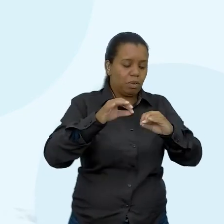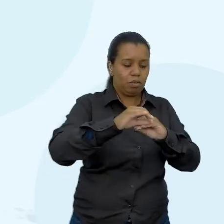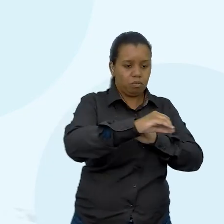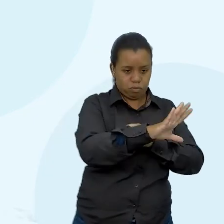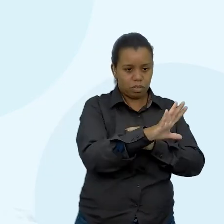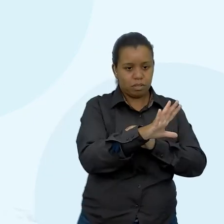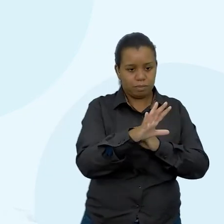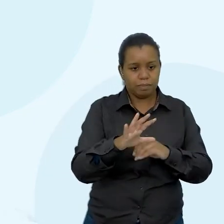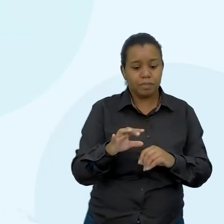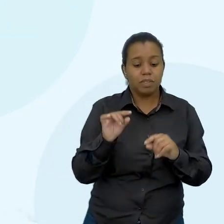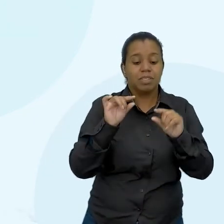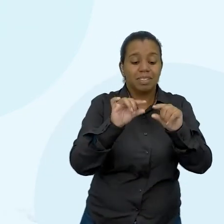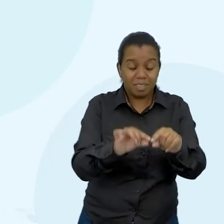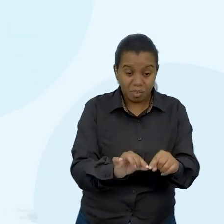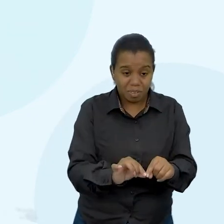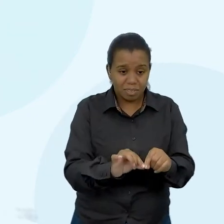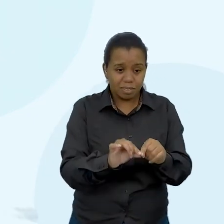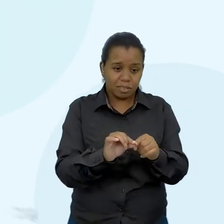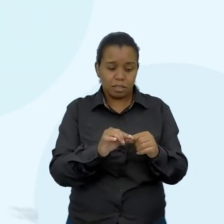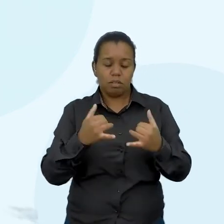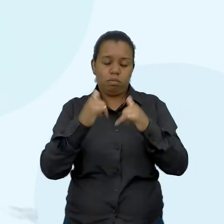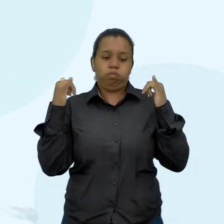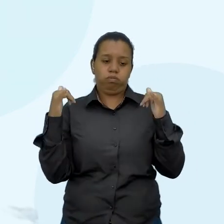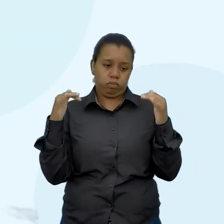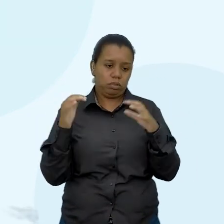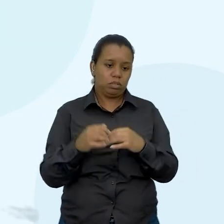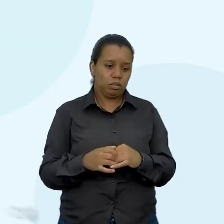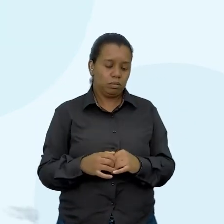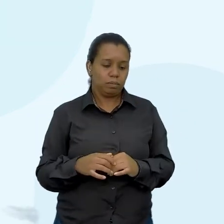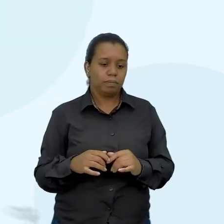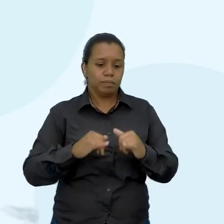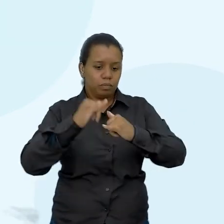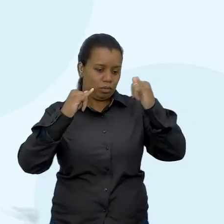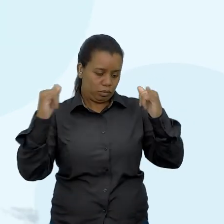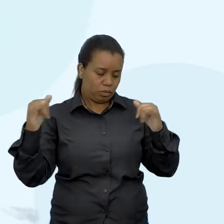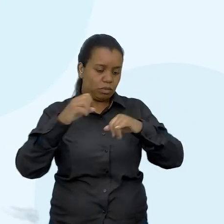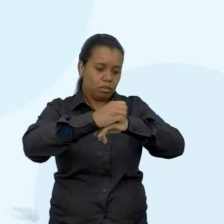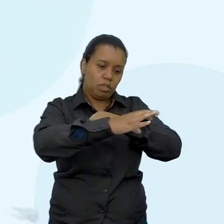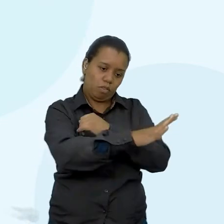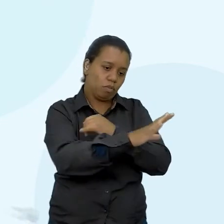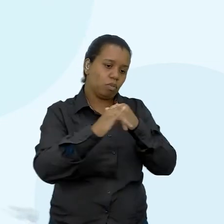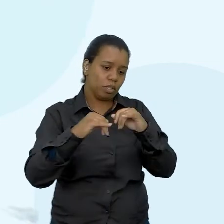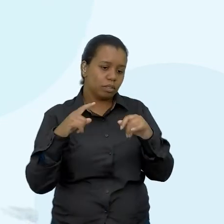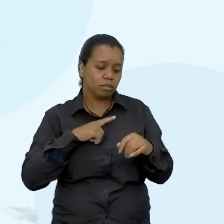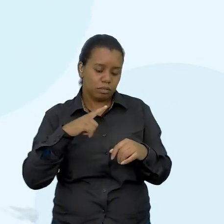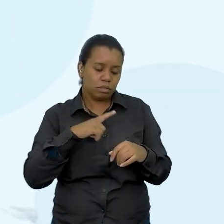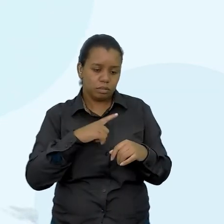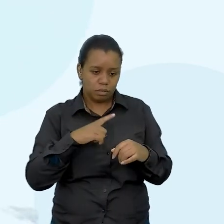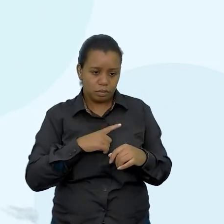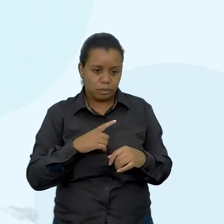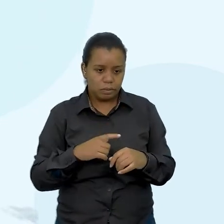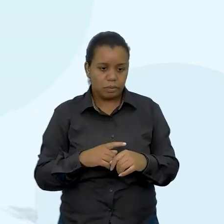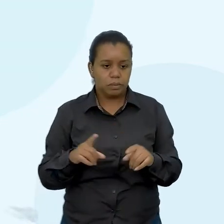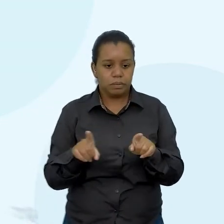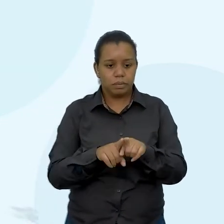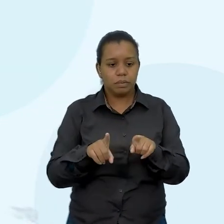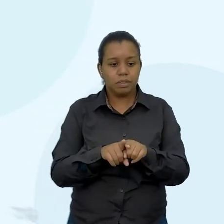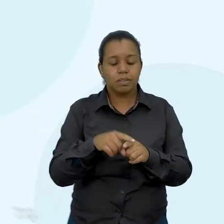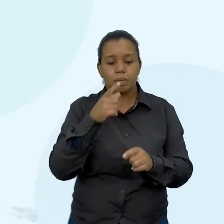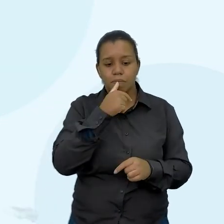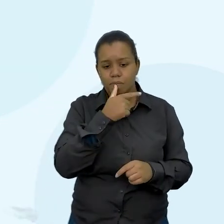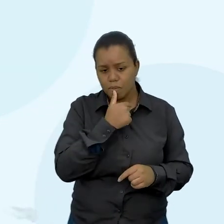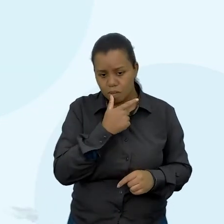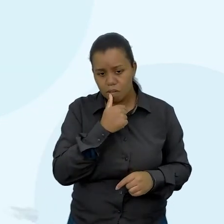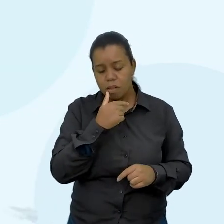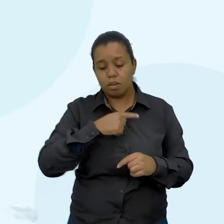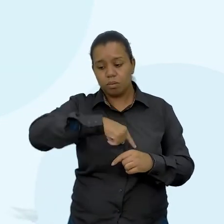a gente encosta nesses cabos, né? Ou cabo com fissura, infiltração e água, né? Porque a água também é um